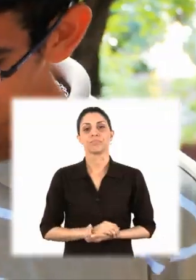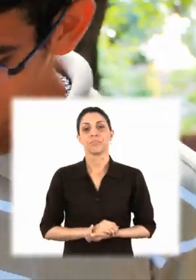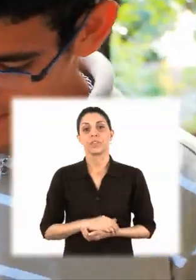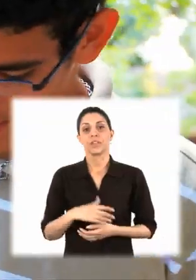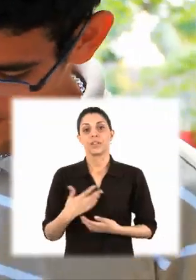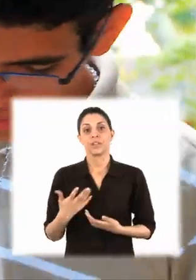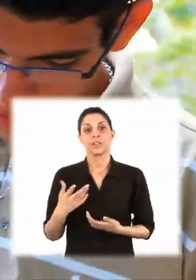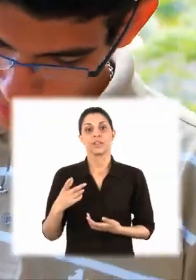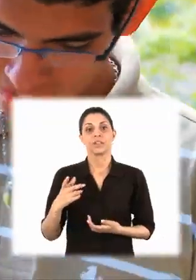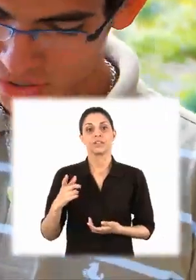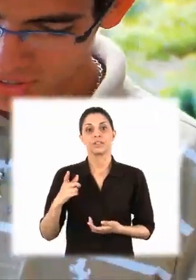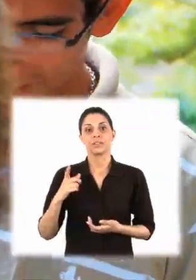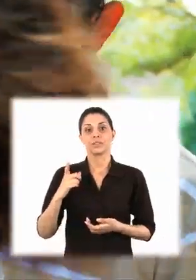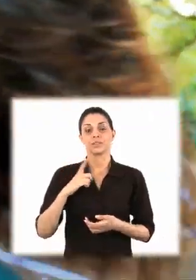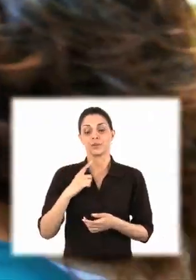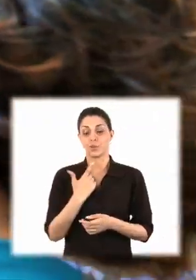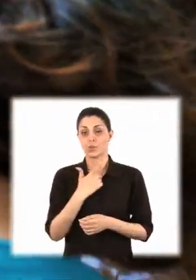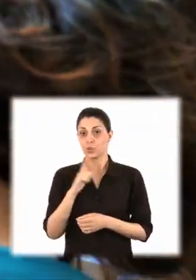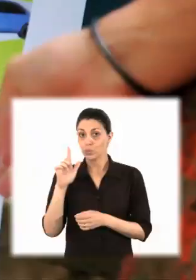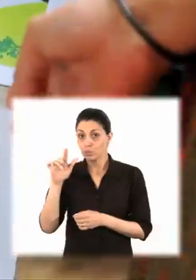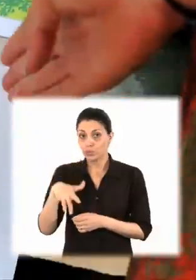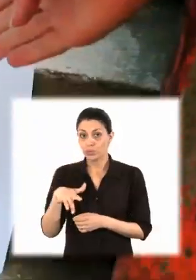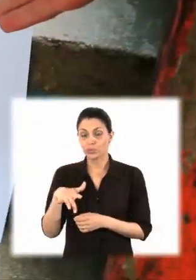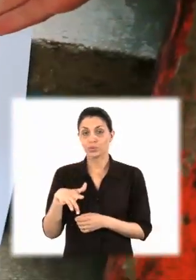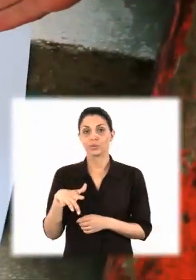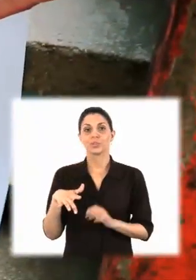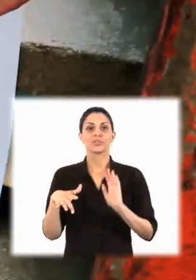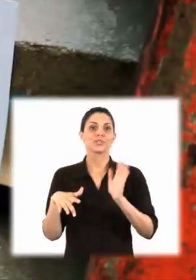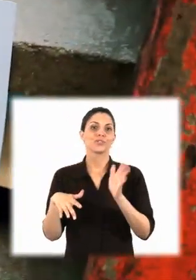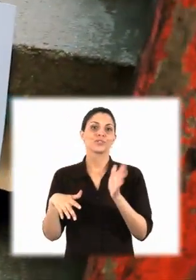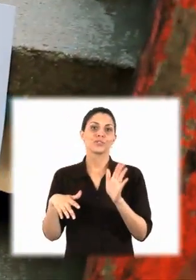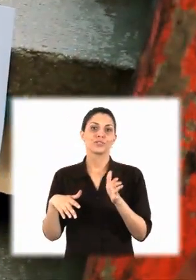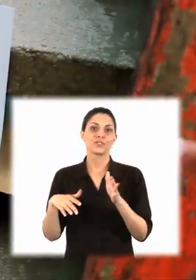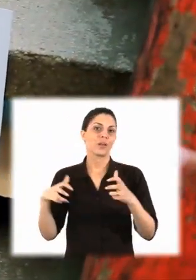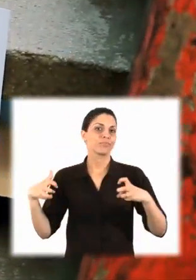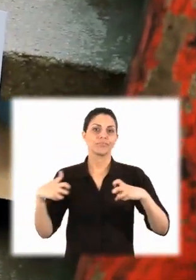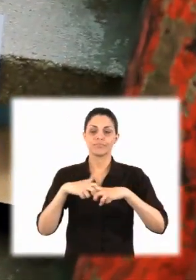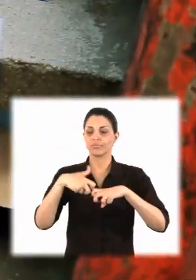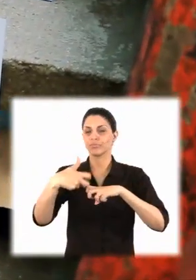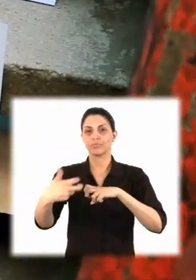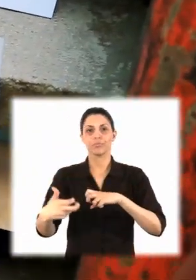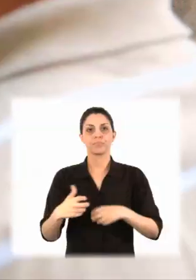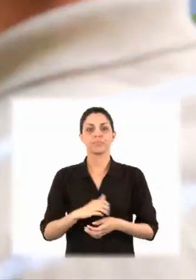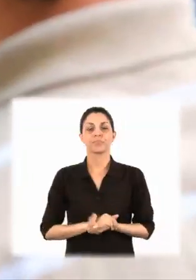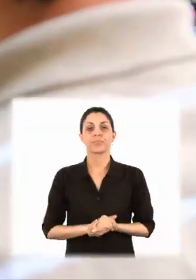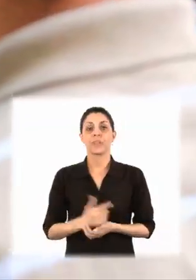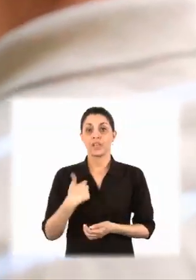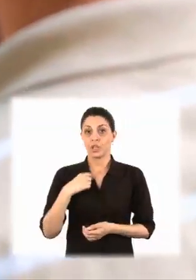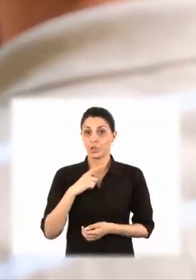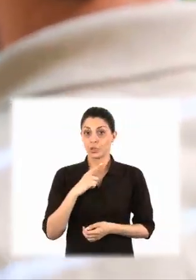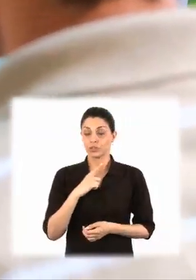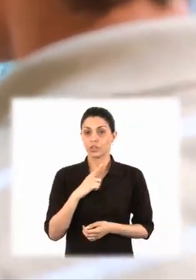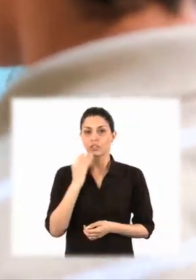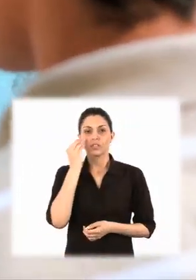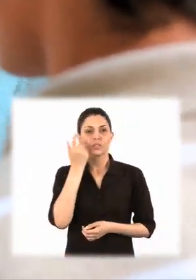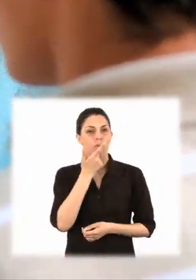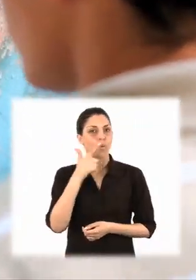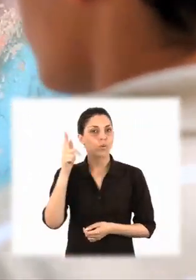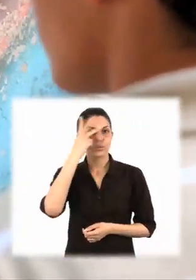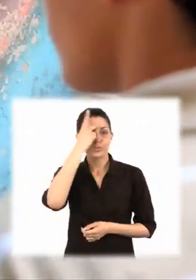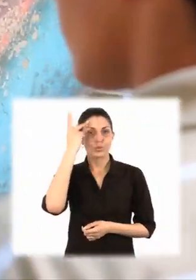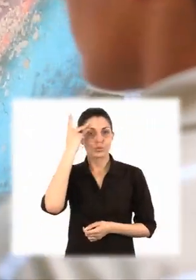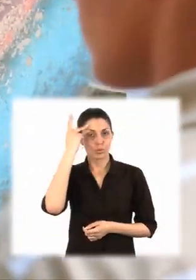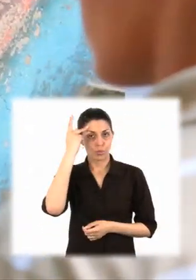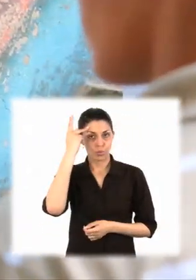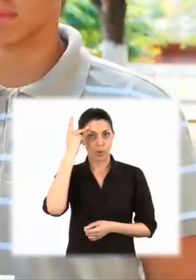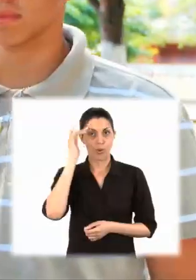carro dele. E os vizinhos vieram só ver no último, quando já tinha batido no carro dele. Eu tenho aqui uma tentativa de